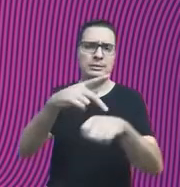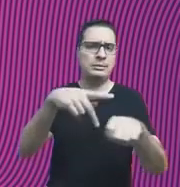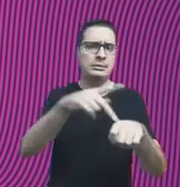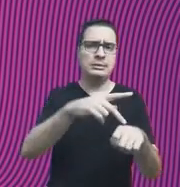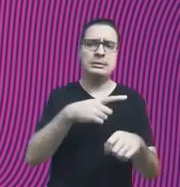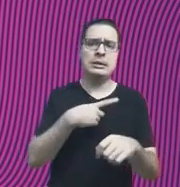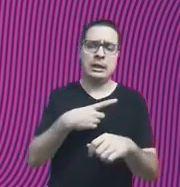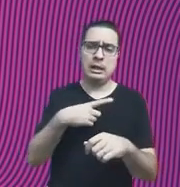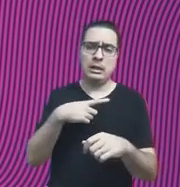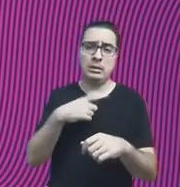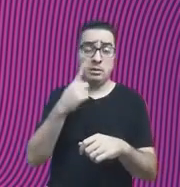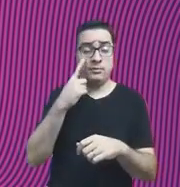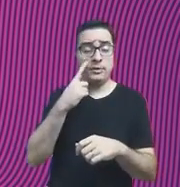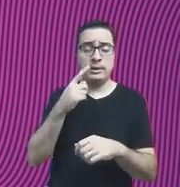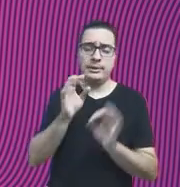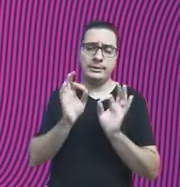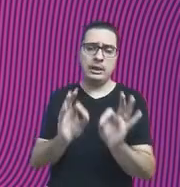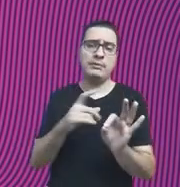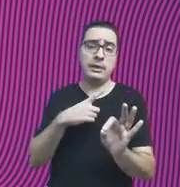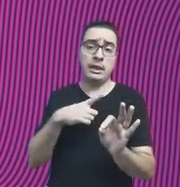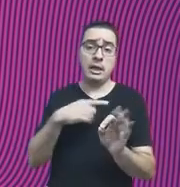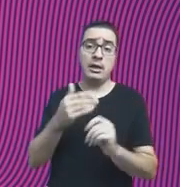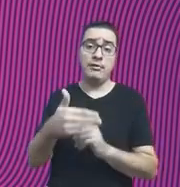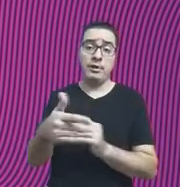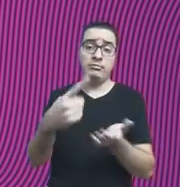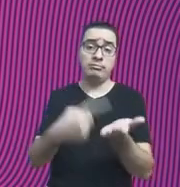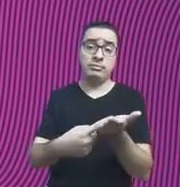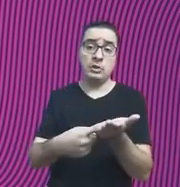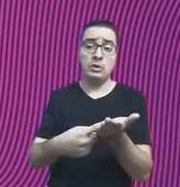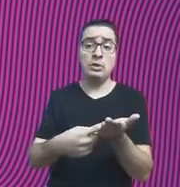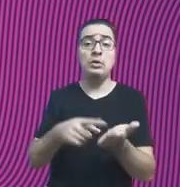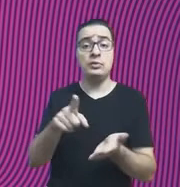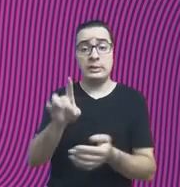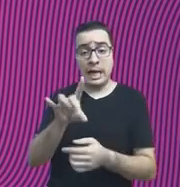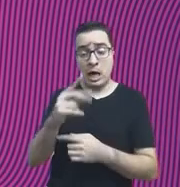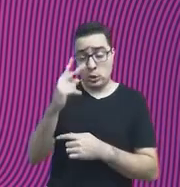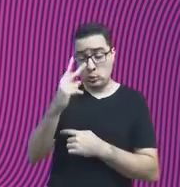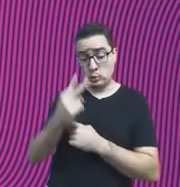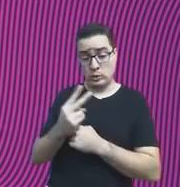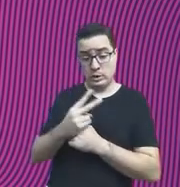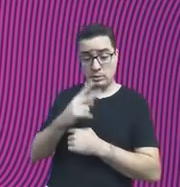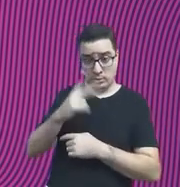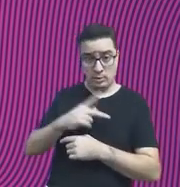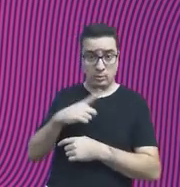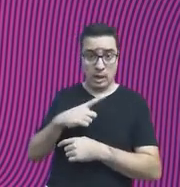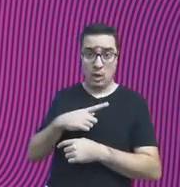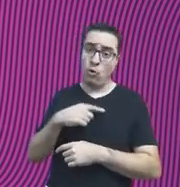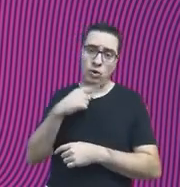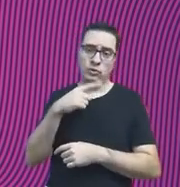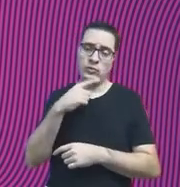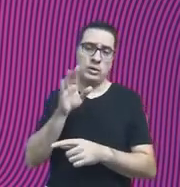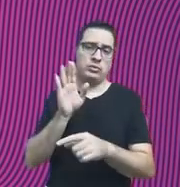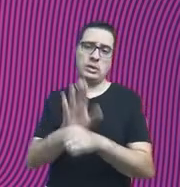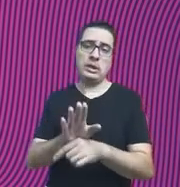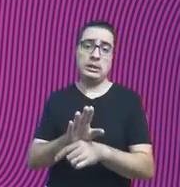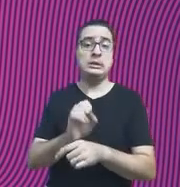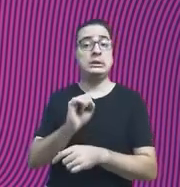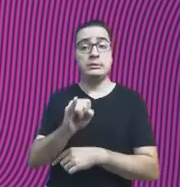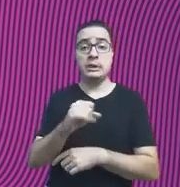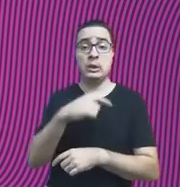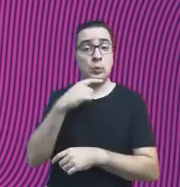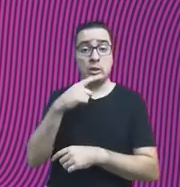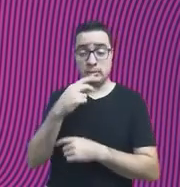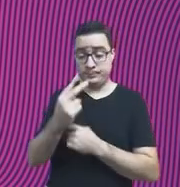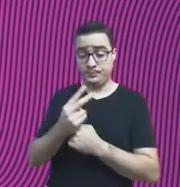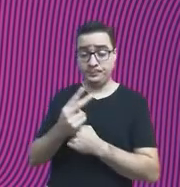inexorável. Esse é o novo pacto, ou você se autocuida, ou então eu não vou poder te ajudar. E se você não conseguir fazer o pacto, quem sai